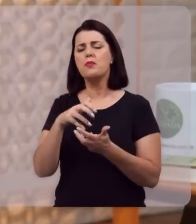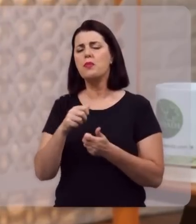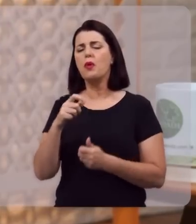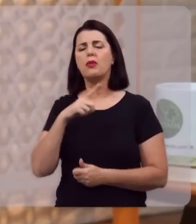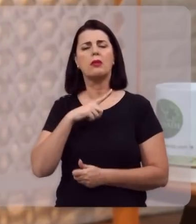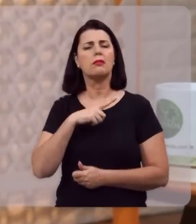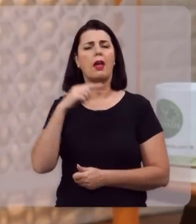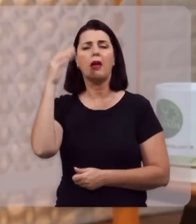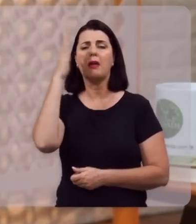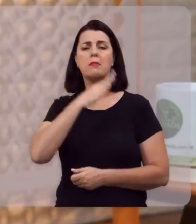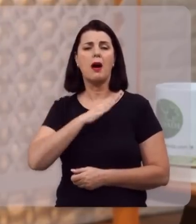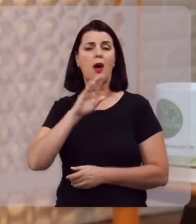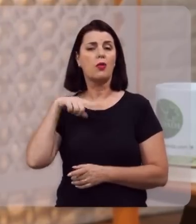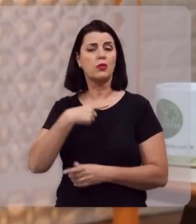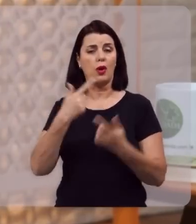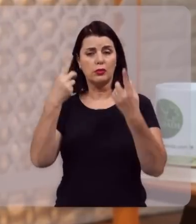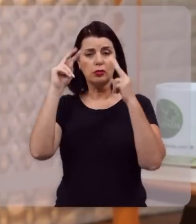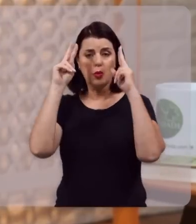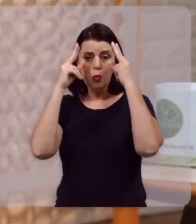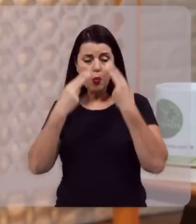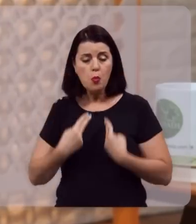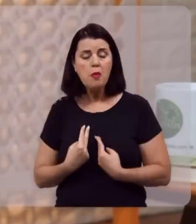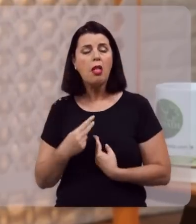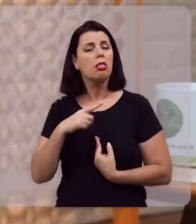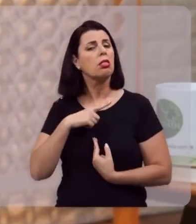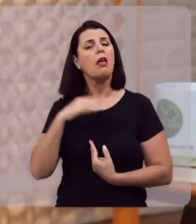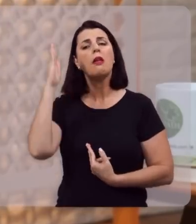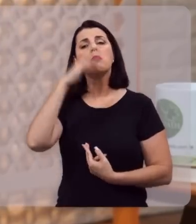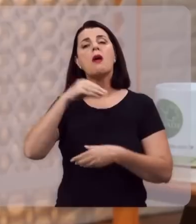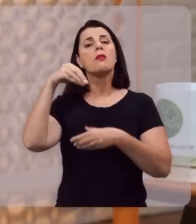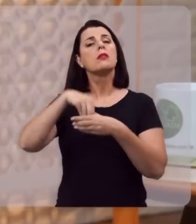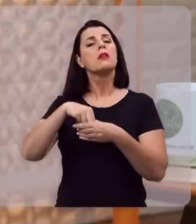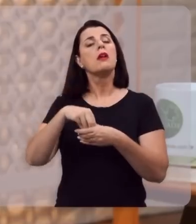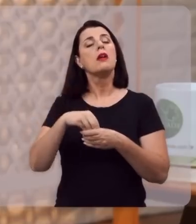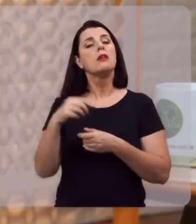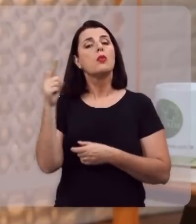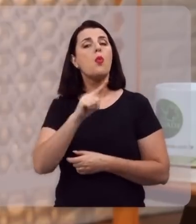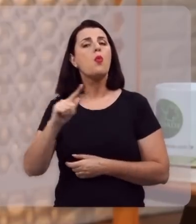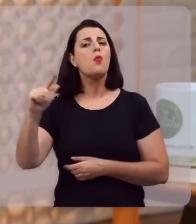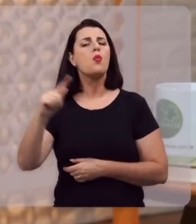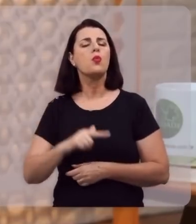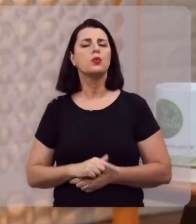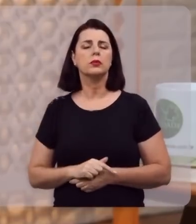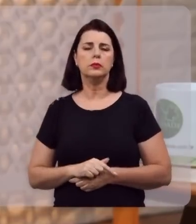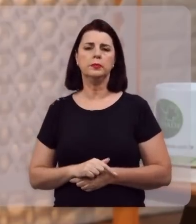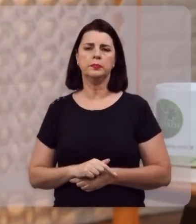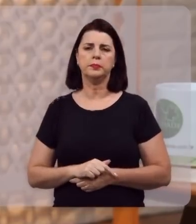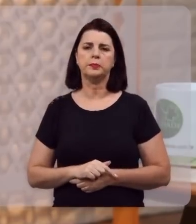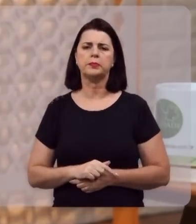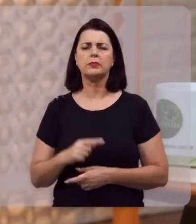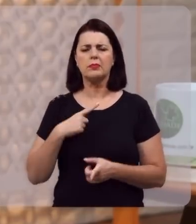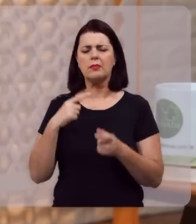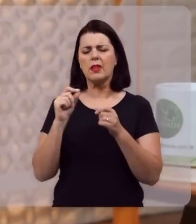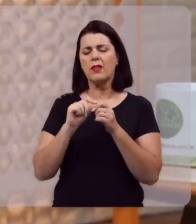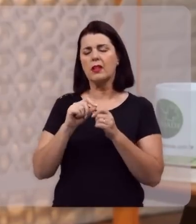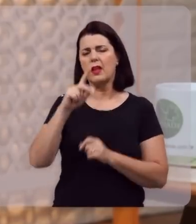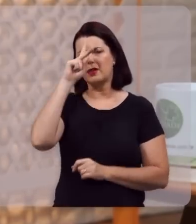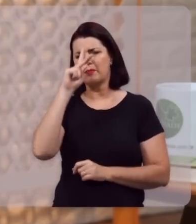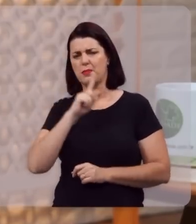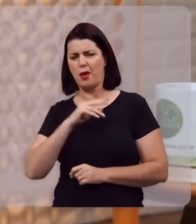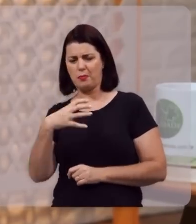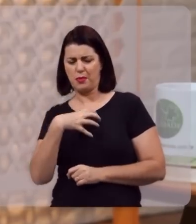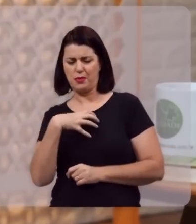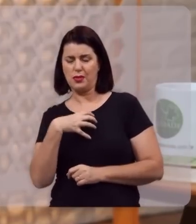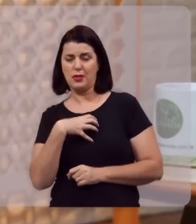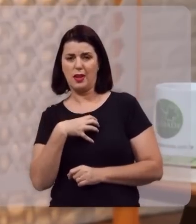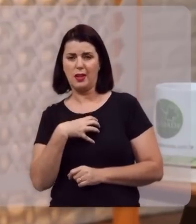então, atitudes instáveis, Nós constantemente estamos aí fazendo as coisas do nosso jeito e